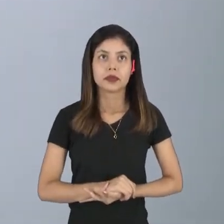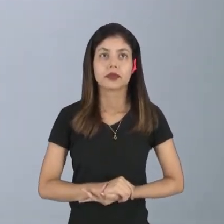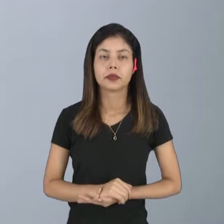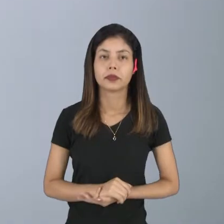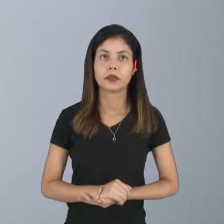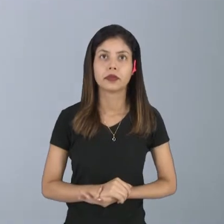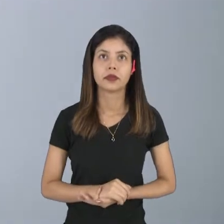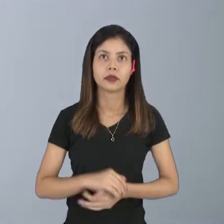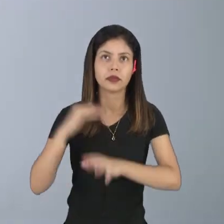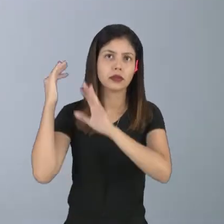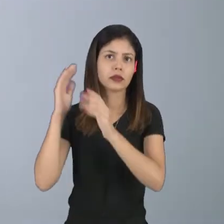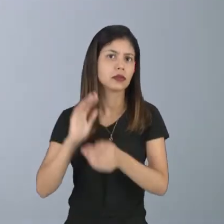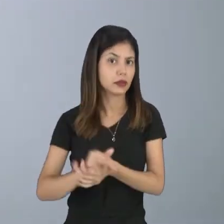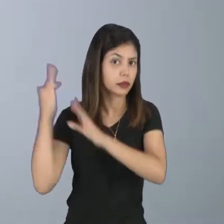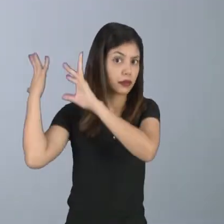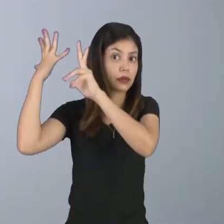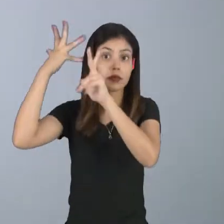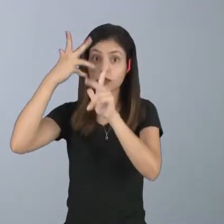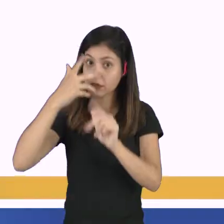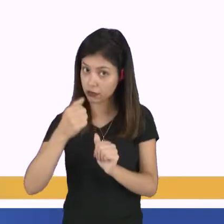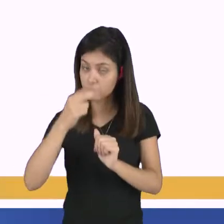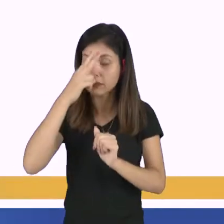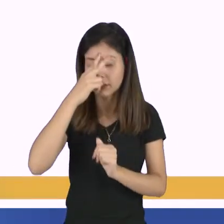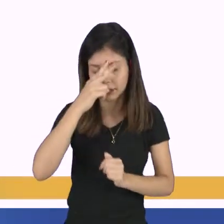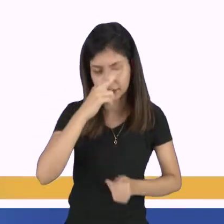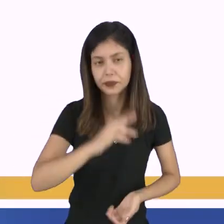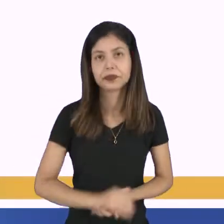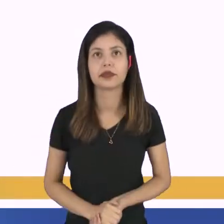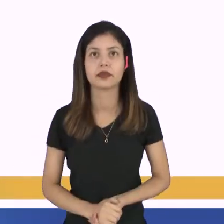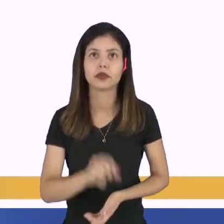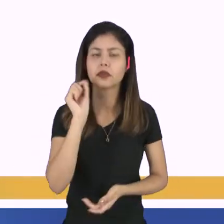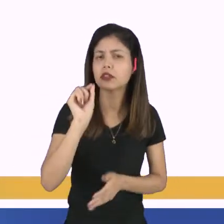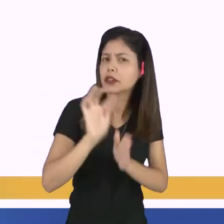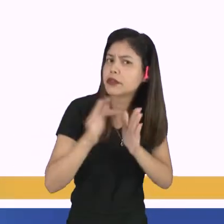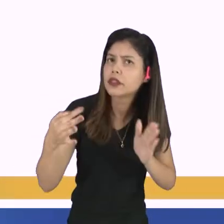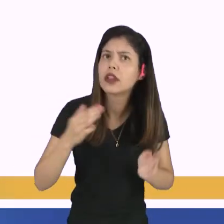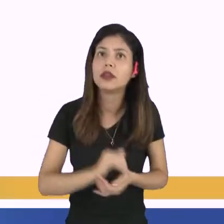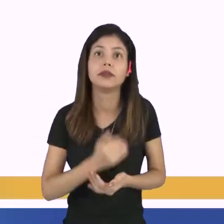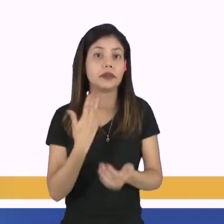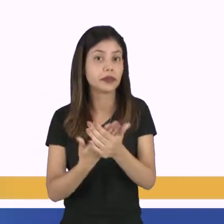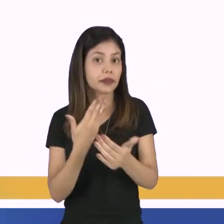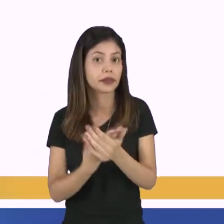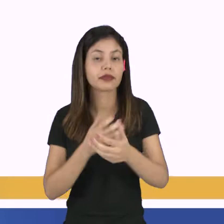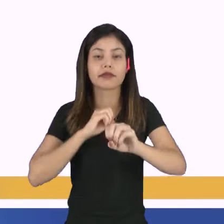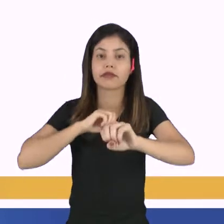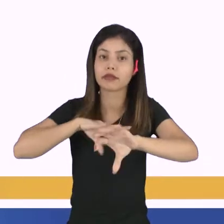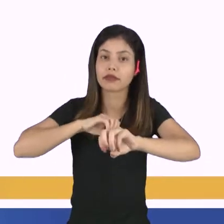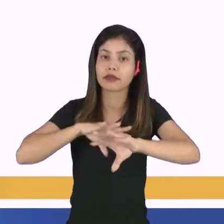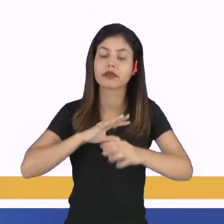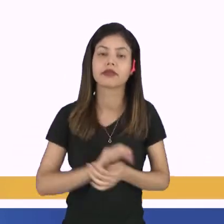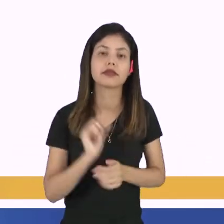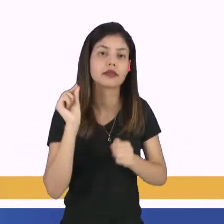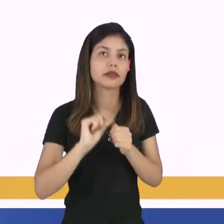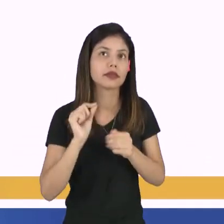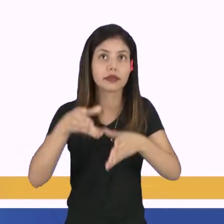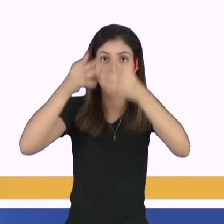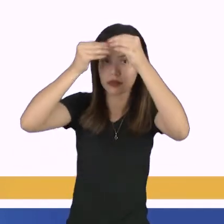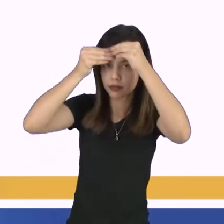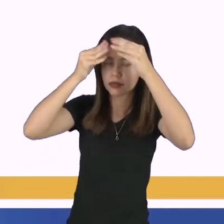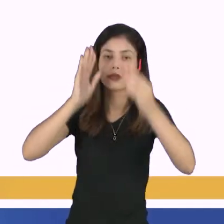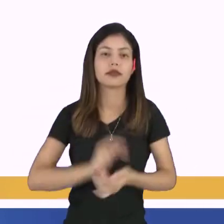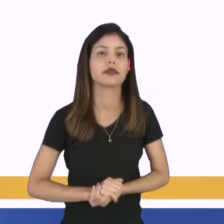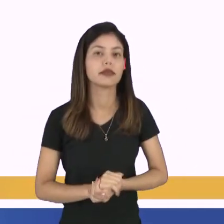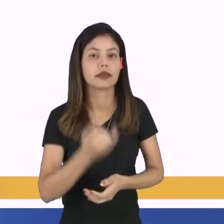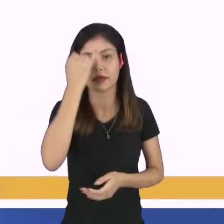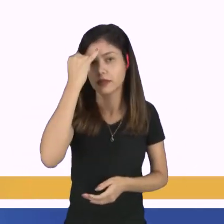Primeira questão, primeiro vamos relembrar, né, o que é a função. Eu lembro que quando eu dei essa aula para vocês, eu frisei bem que a ideia de função é